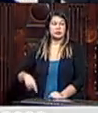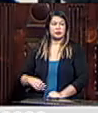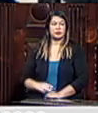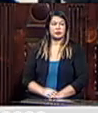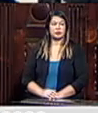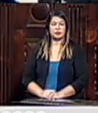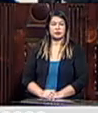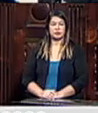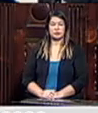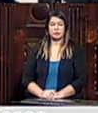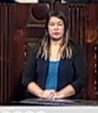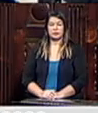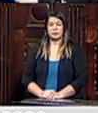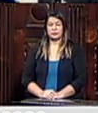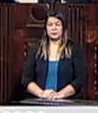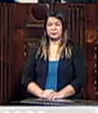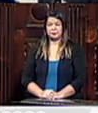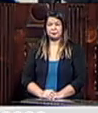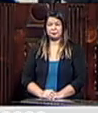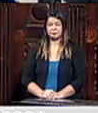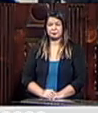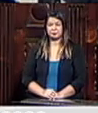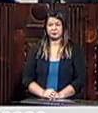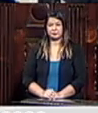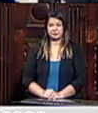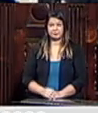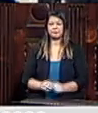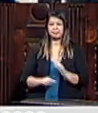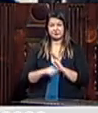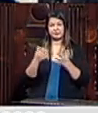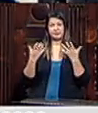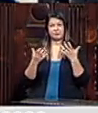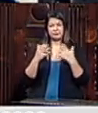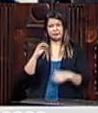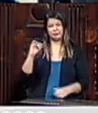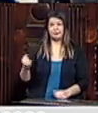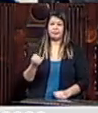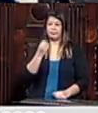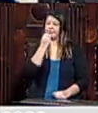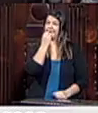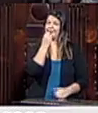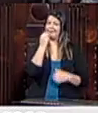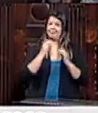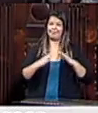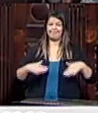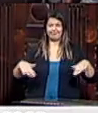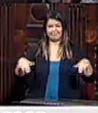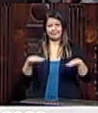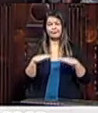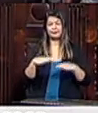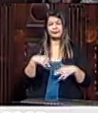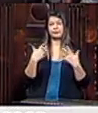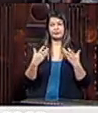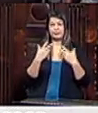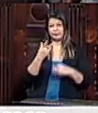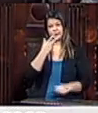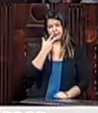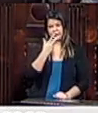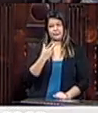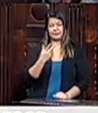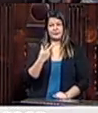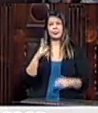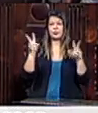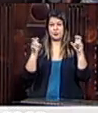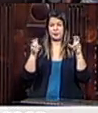em primeira, eu queria aproveitar a oportunidade de estar aqui e queria falar sobre